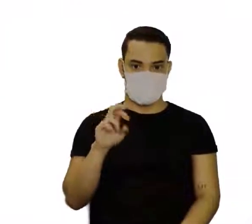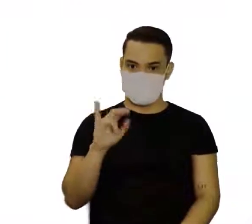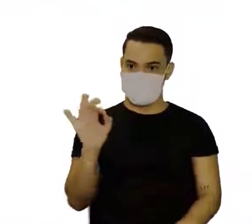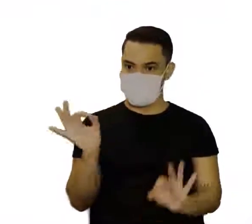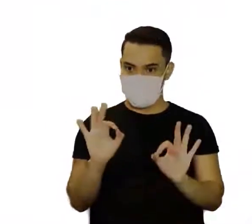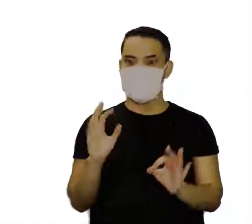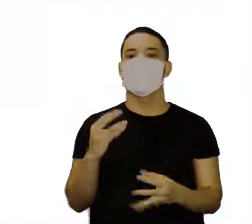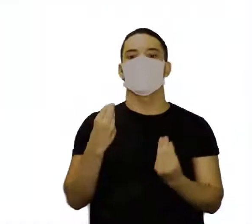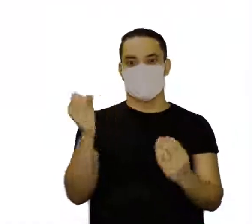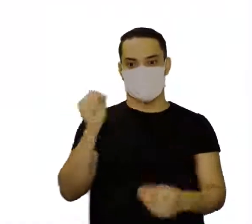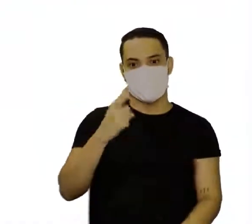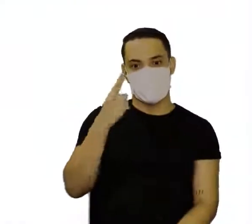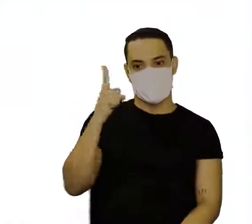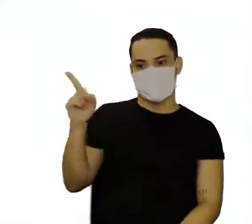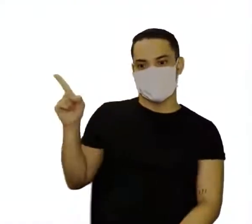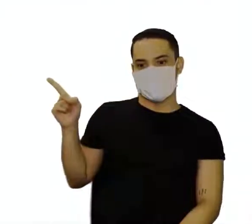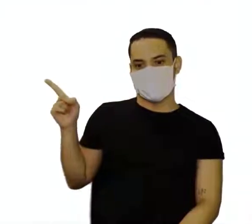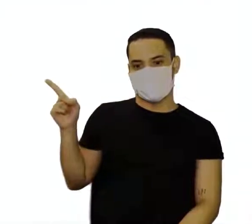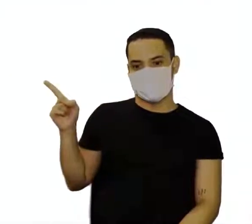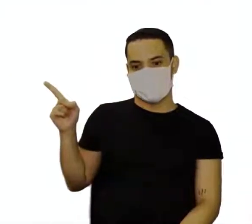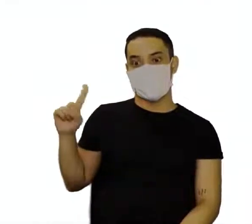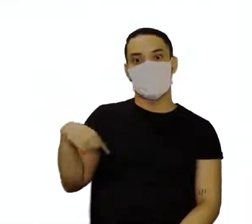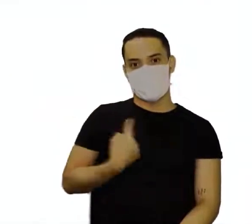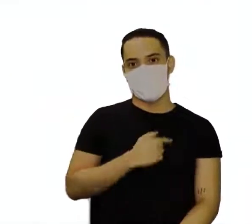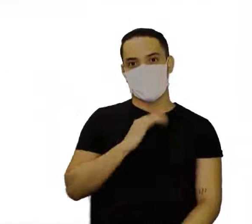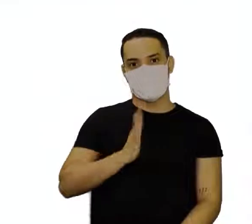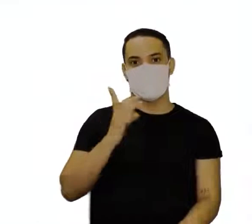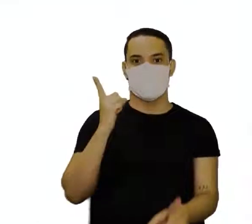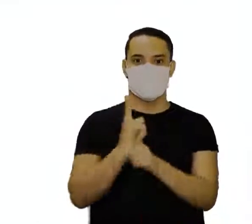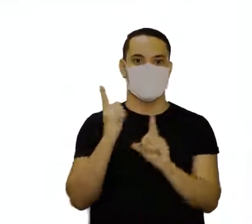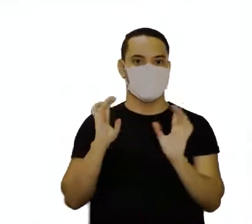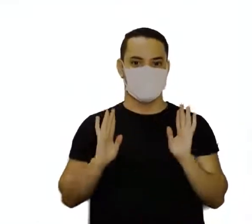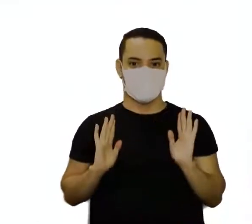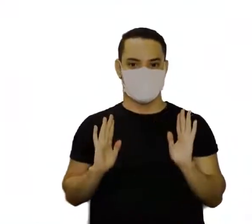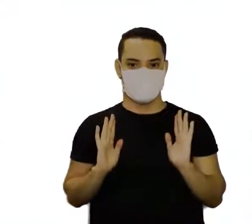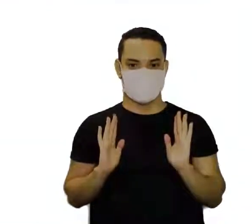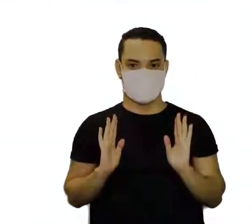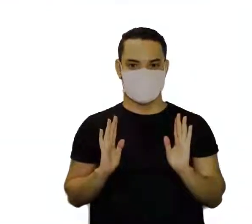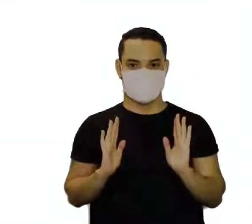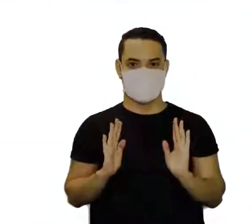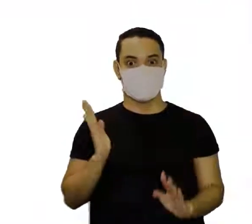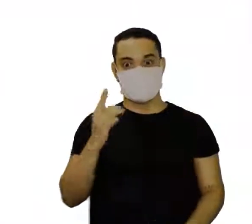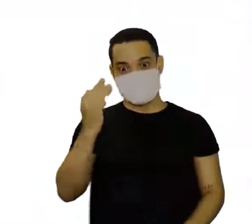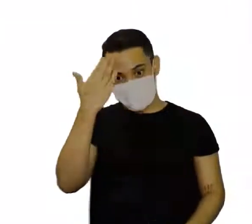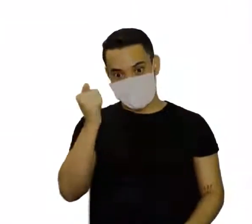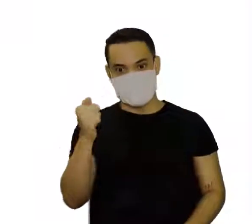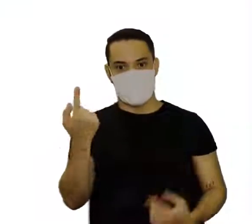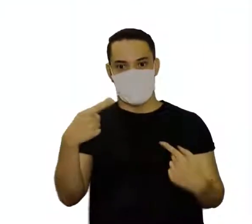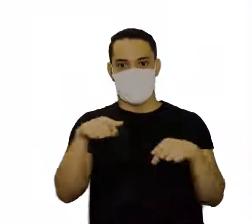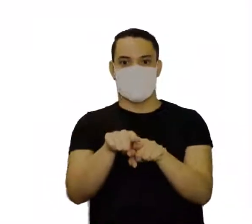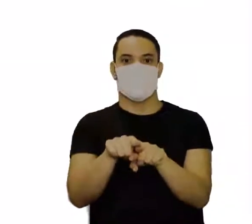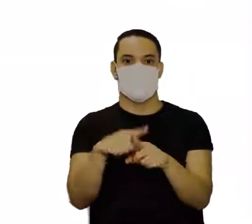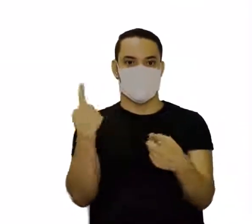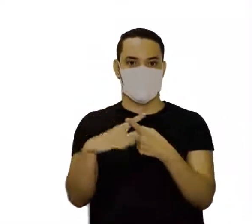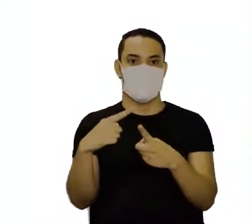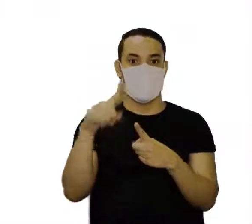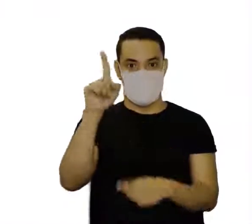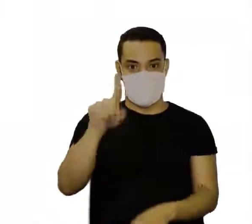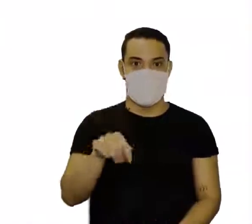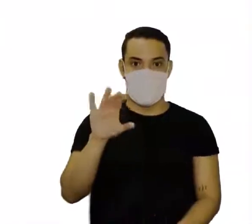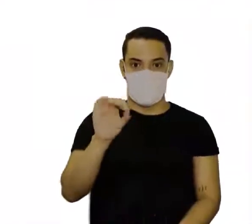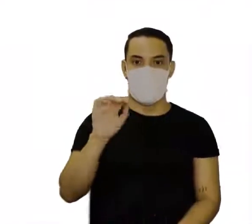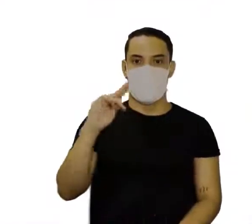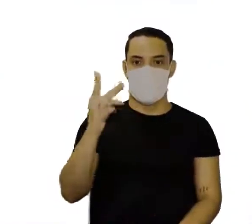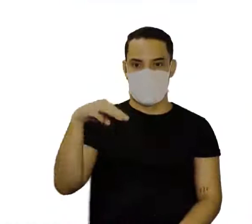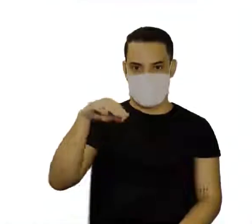ó. Olha o valor da resistência, nós já achamos. E falamos que é constante, né? Porque ele é o quê? Um resistor